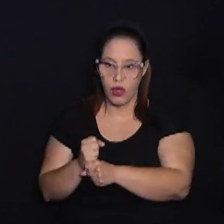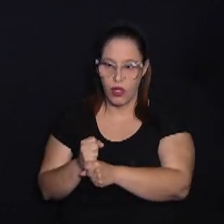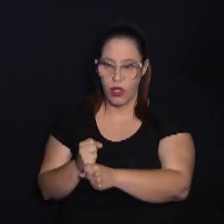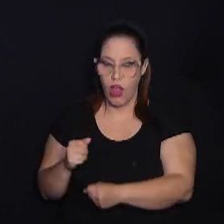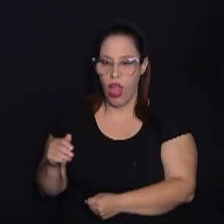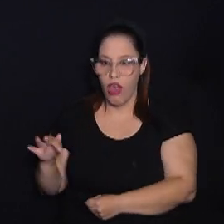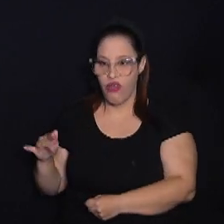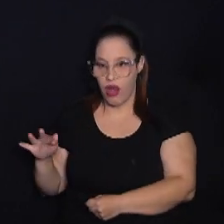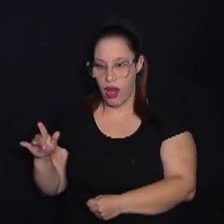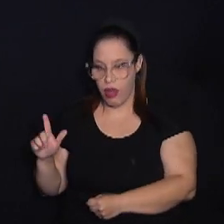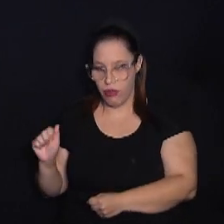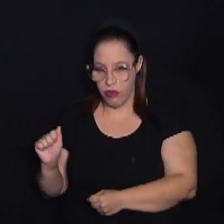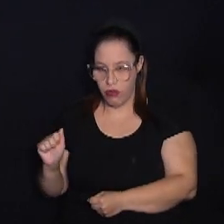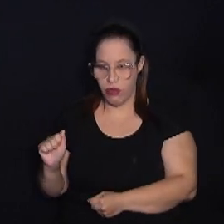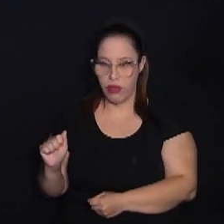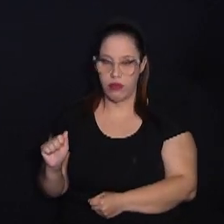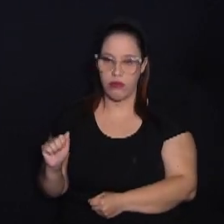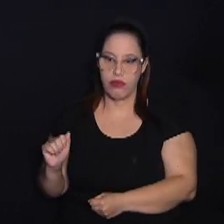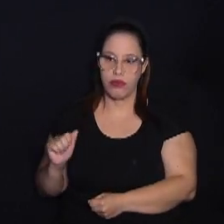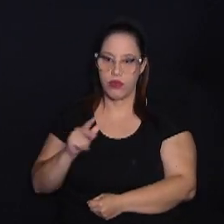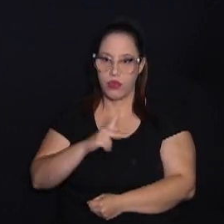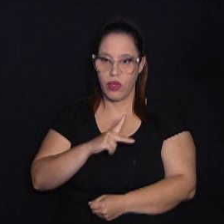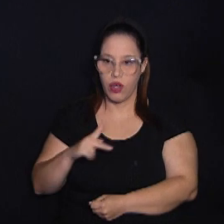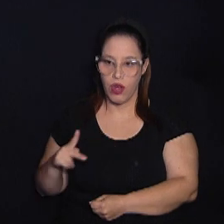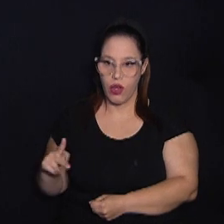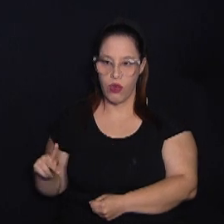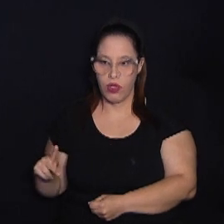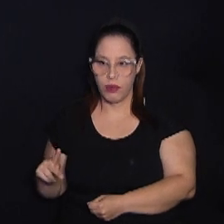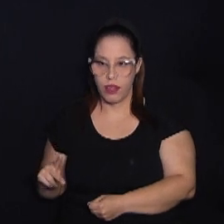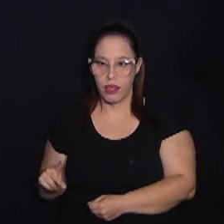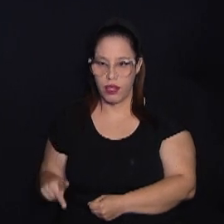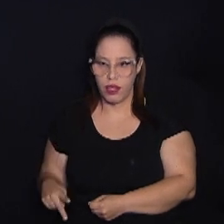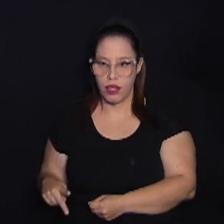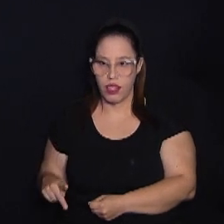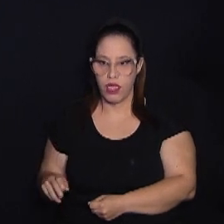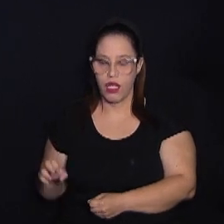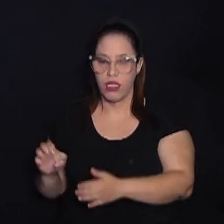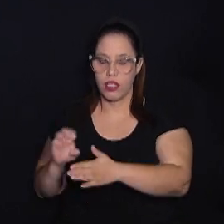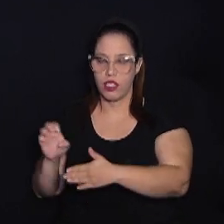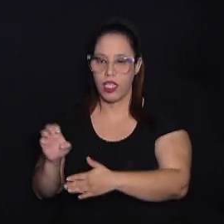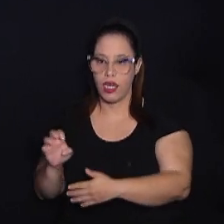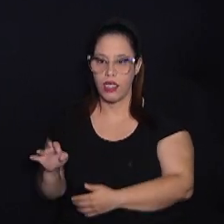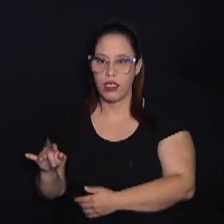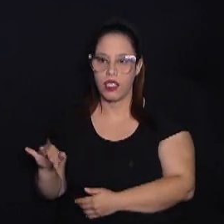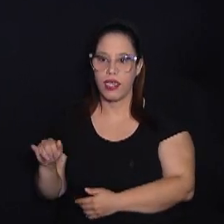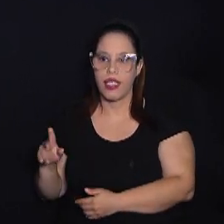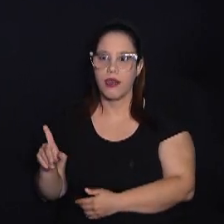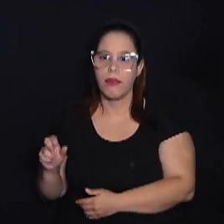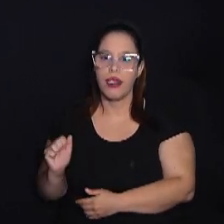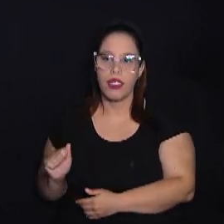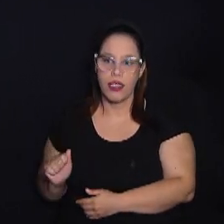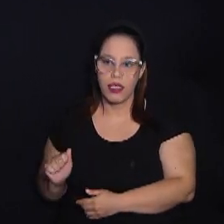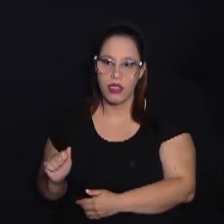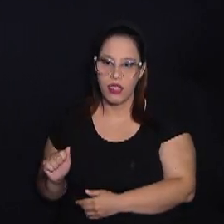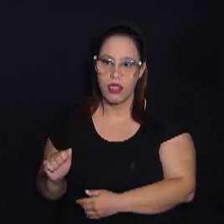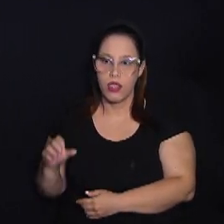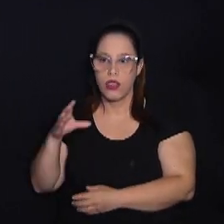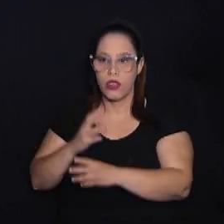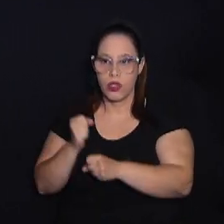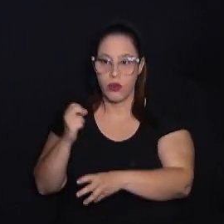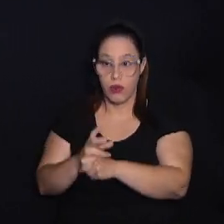Augusto, vice-presidente de fiscalização ética e disciplina do Conselho Regional de Contabilidade de São